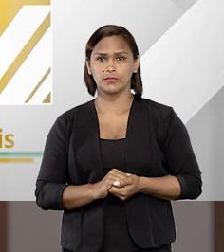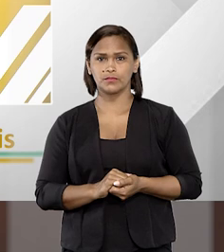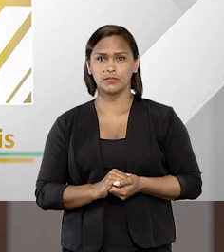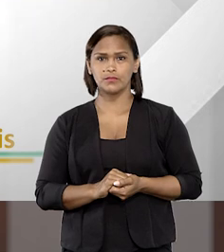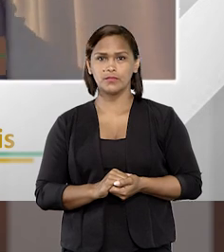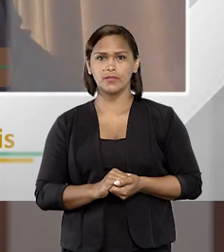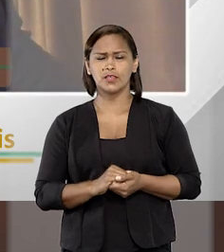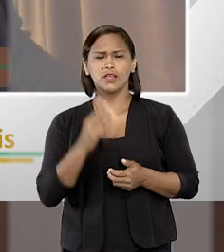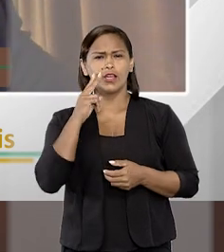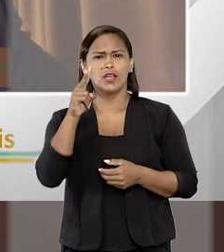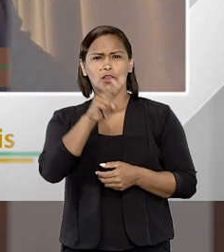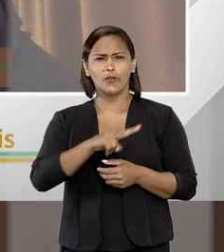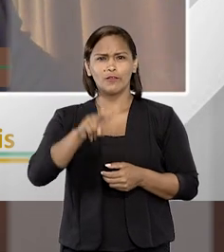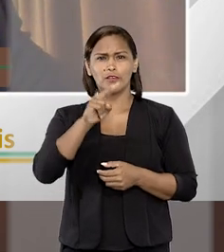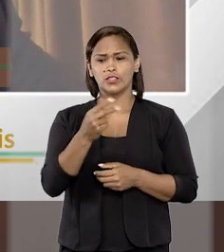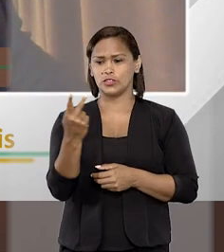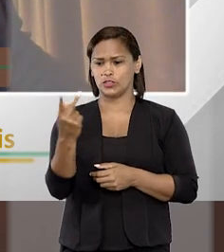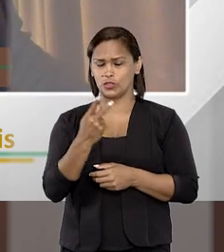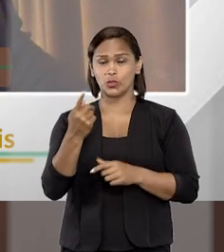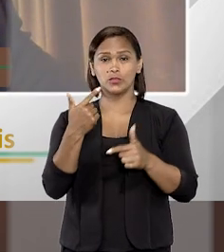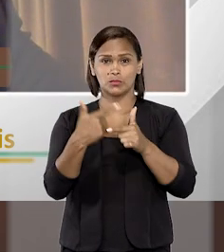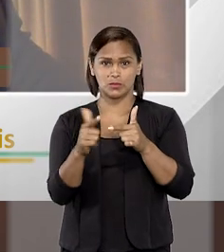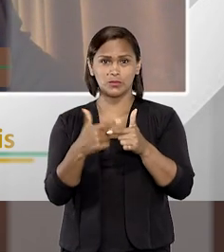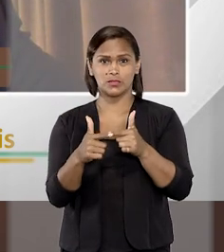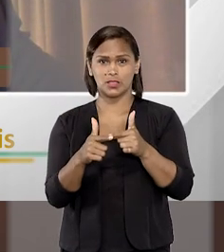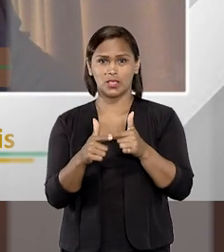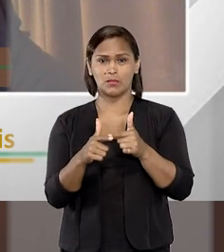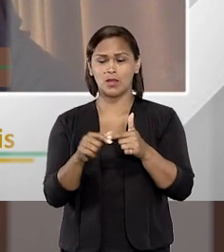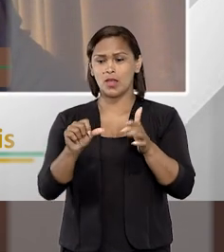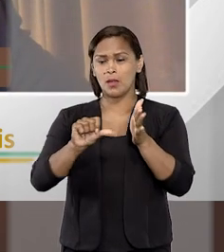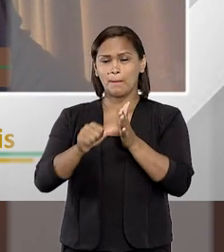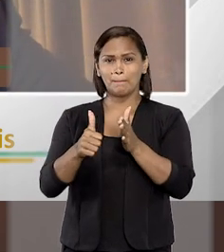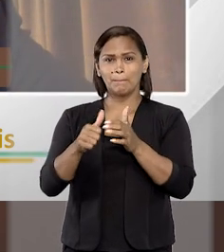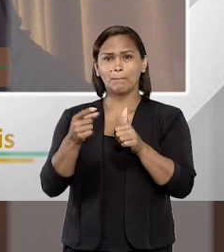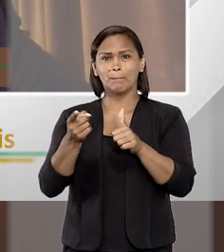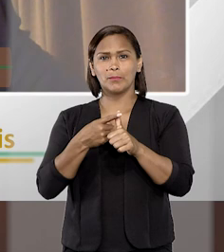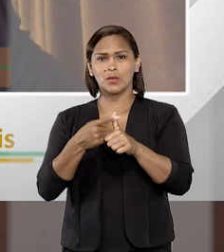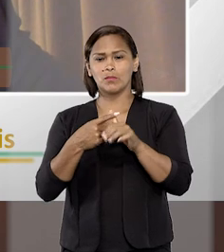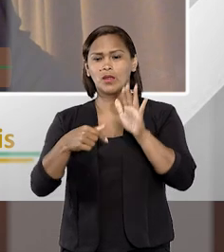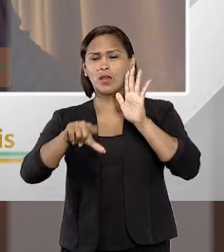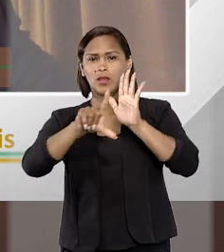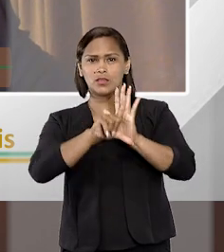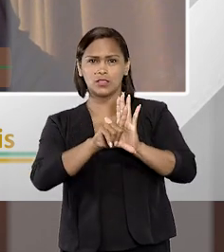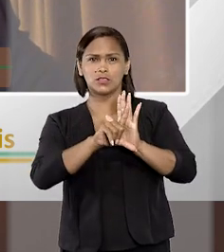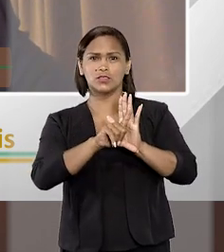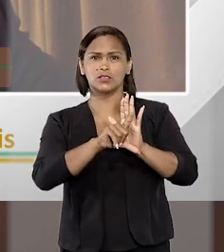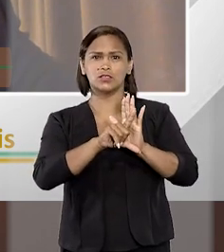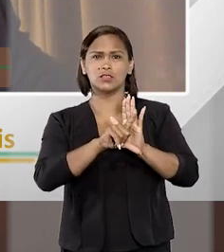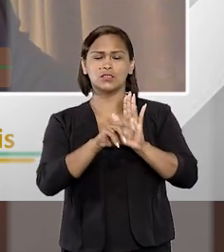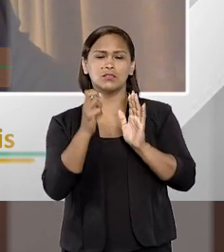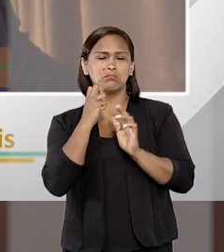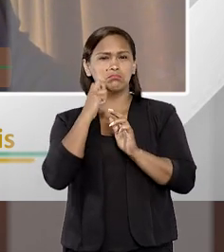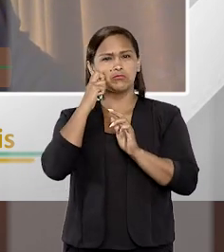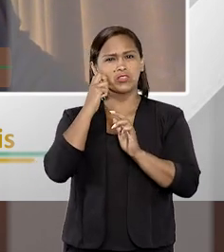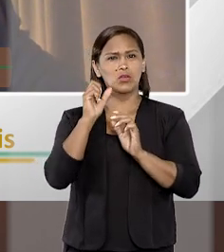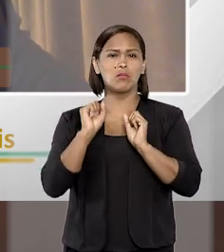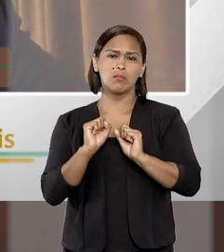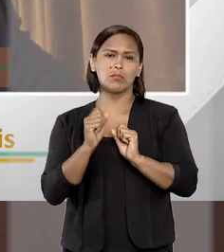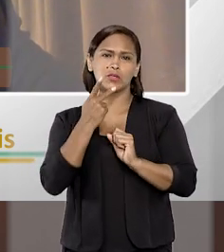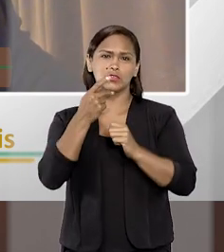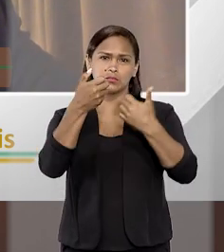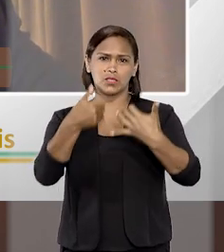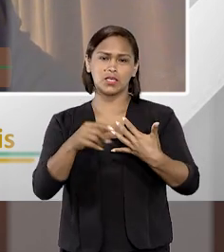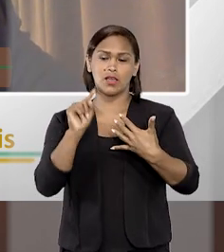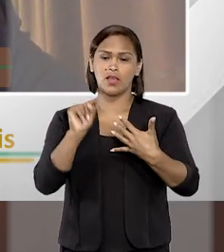eu vejo que nós temos dois problemas primeiro lugar em uma relação assim